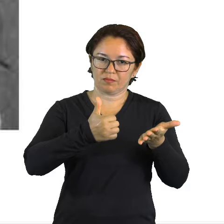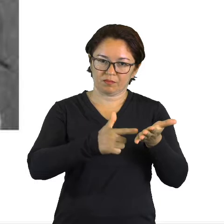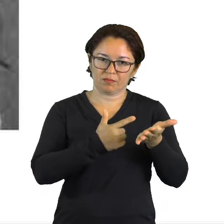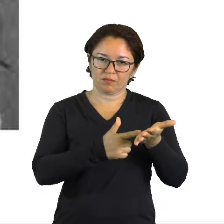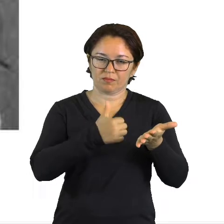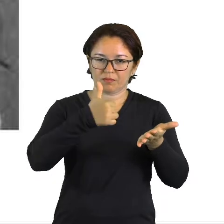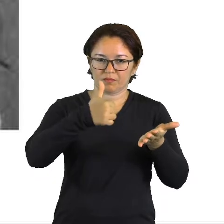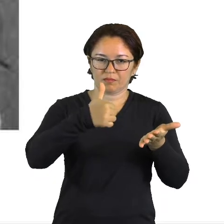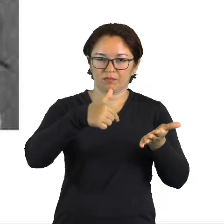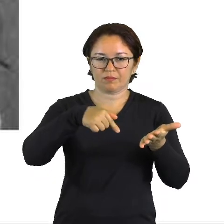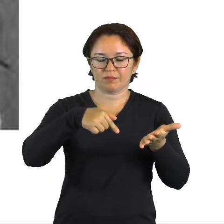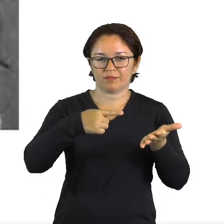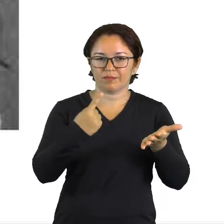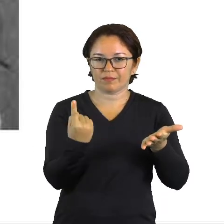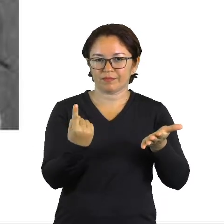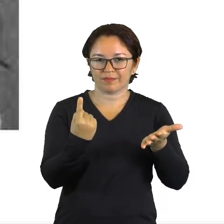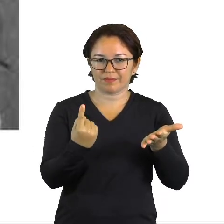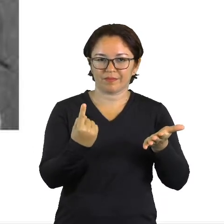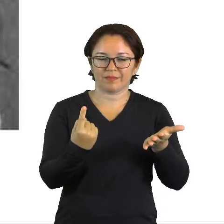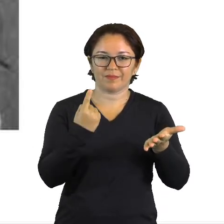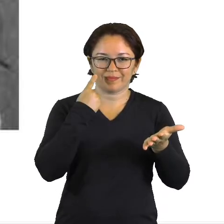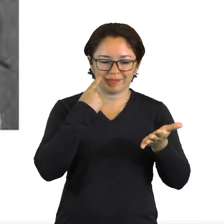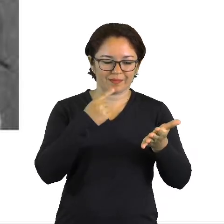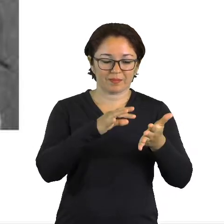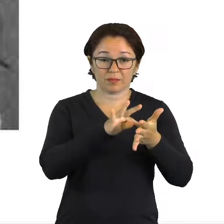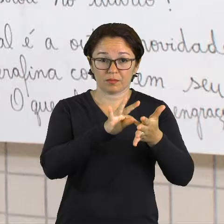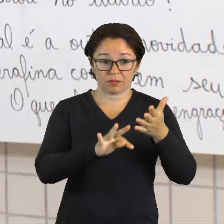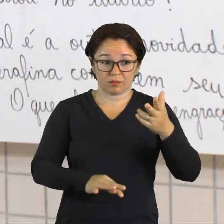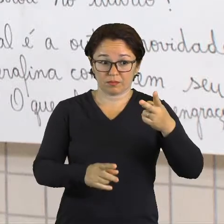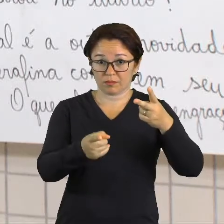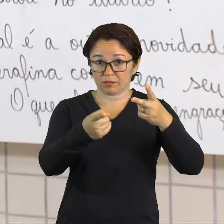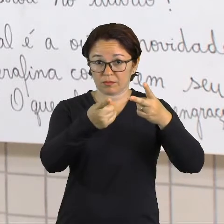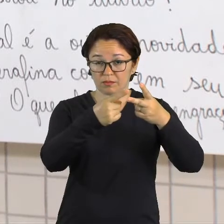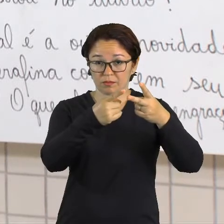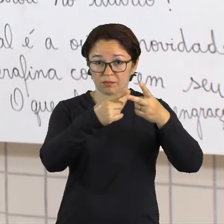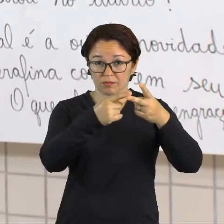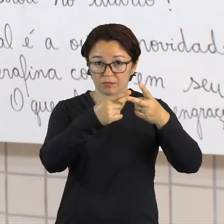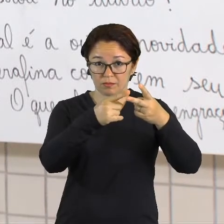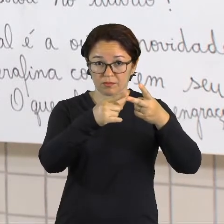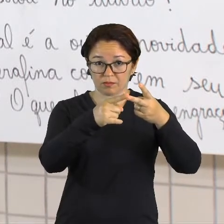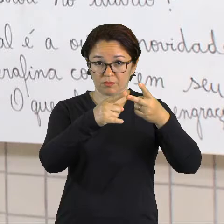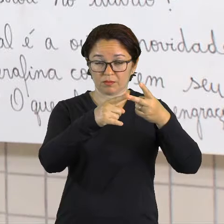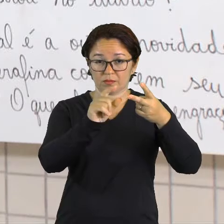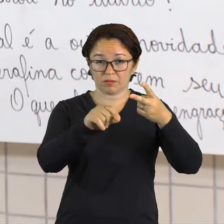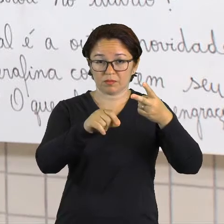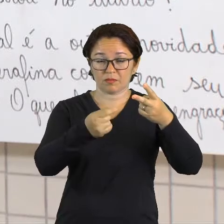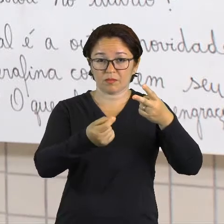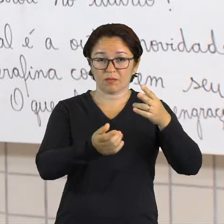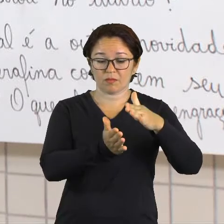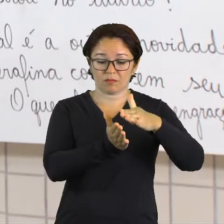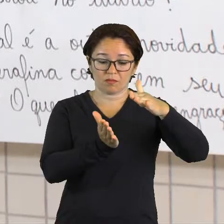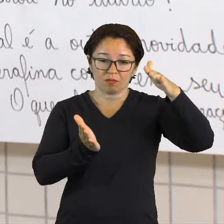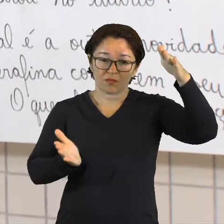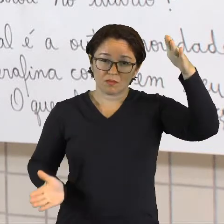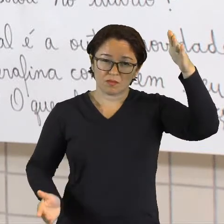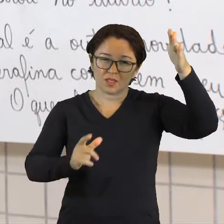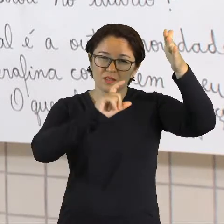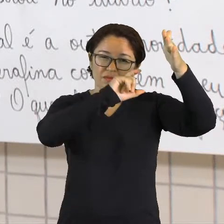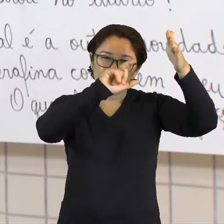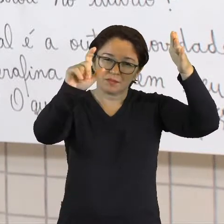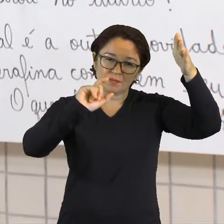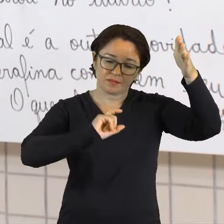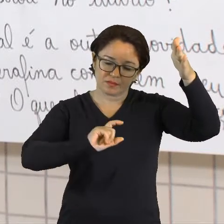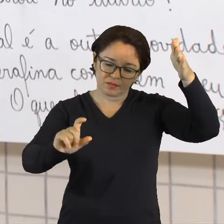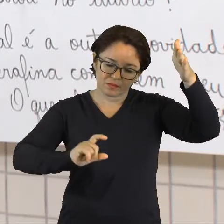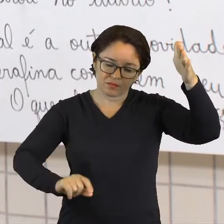Então, vocês observam que esse texto 2 são trechos retirados dessa obra literária, né, que é o Diário de Anne